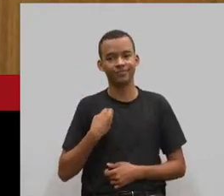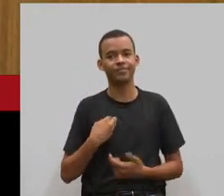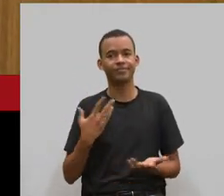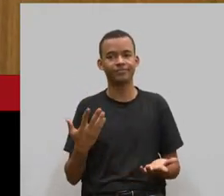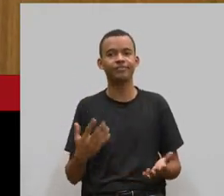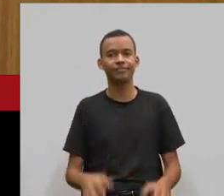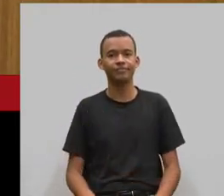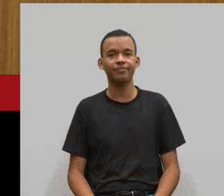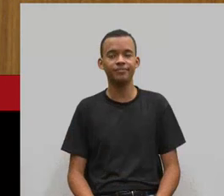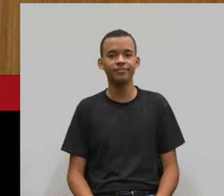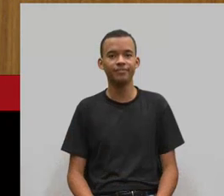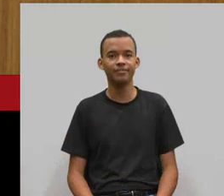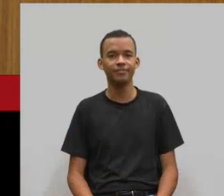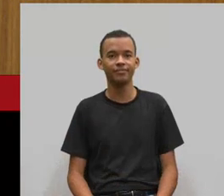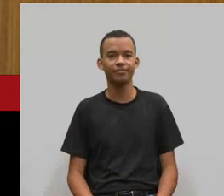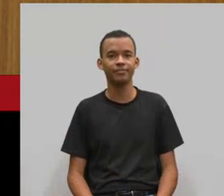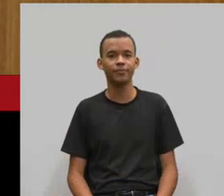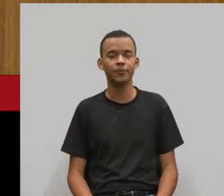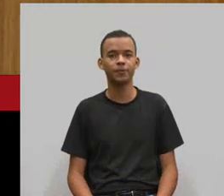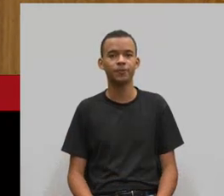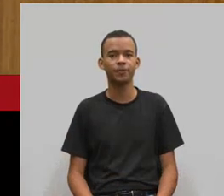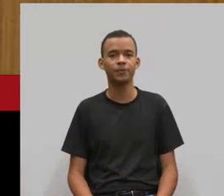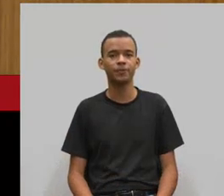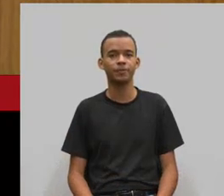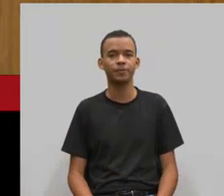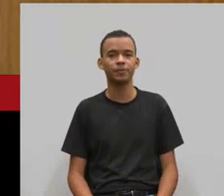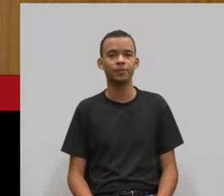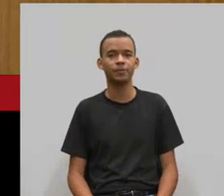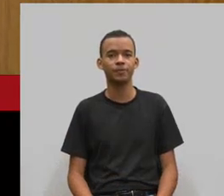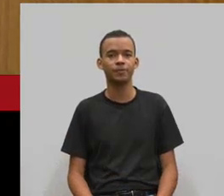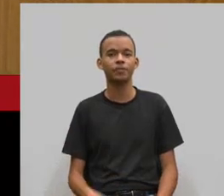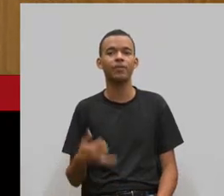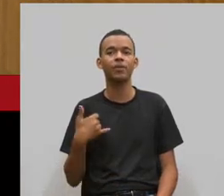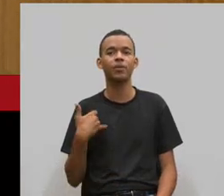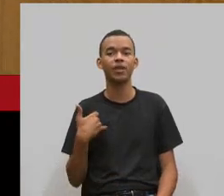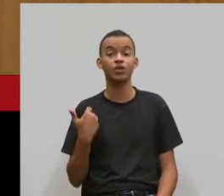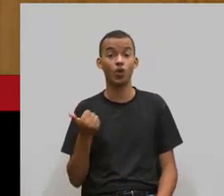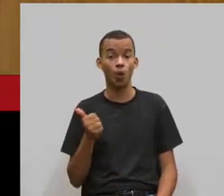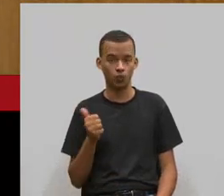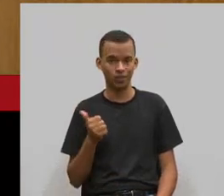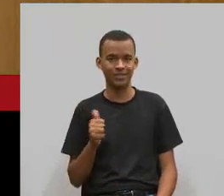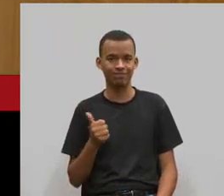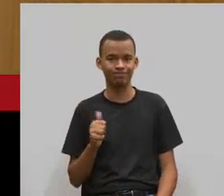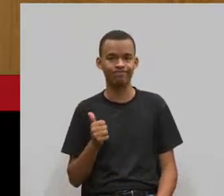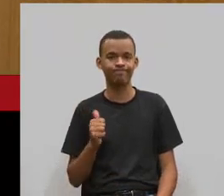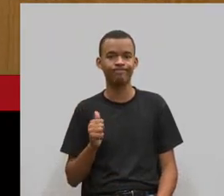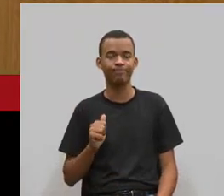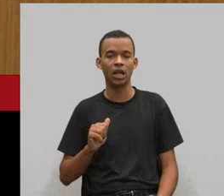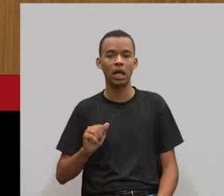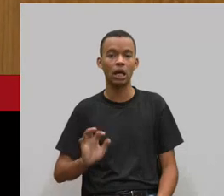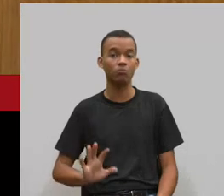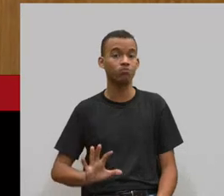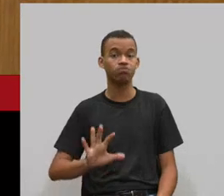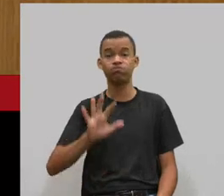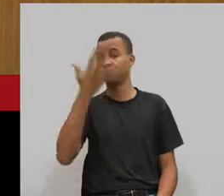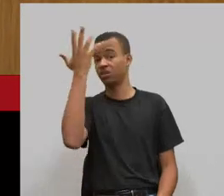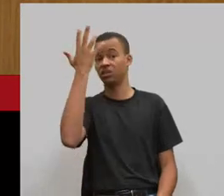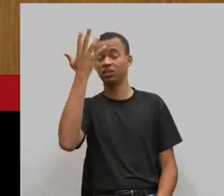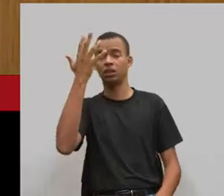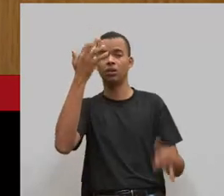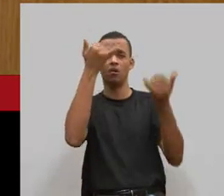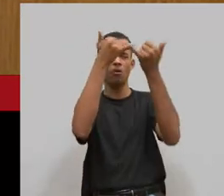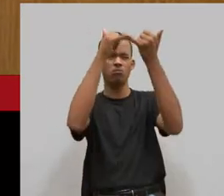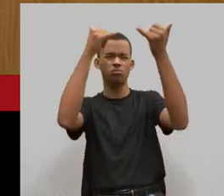eh eu quando eu tinha eh meus 11 anos de idade sofri um acidente de alta tensão